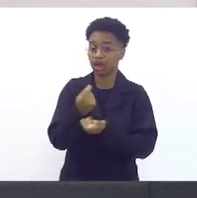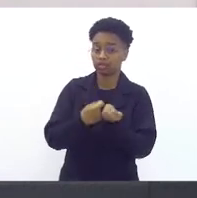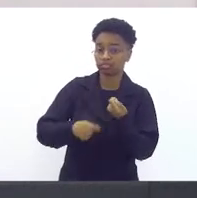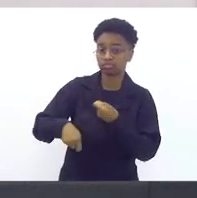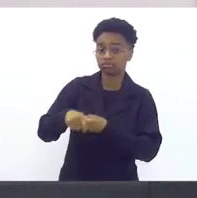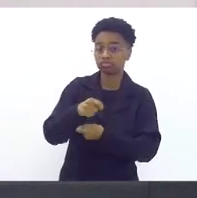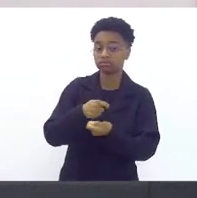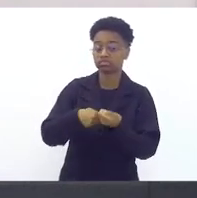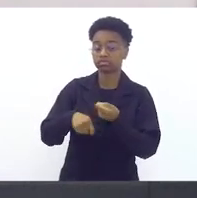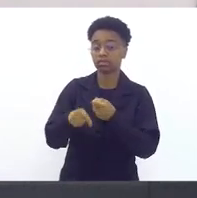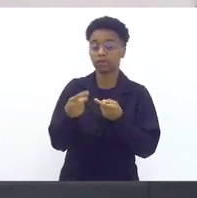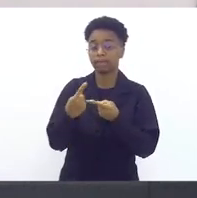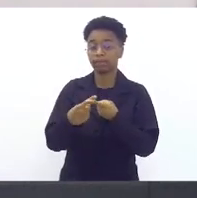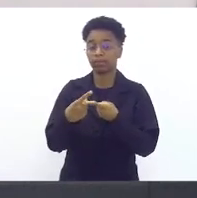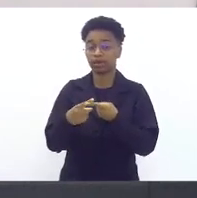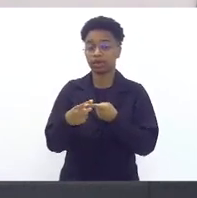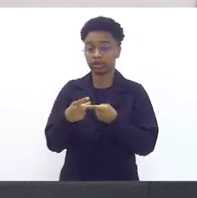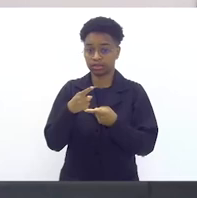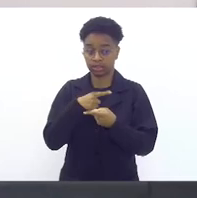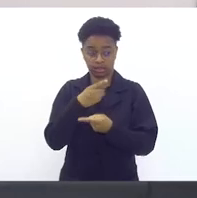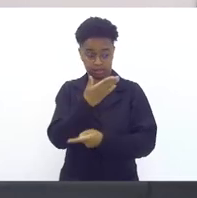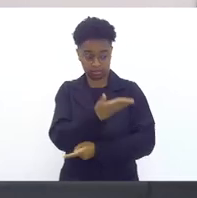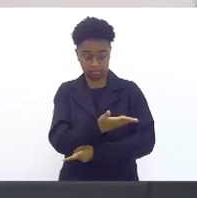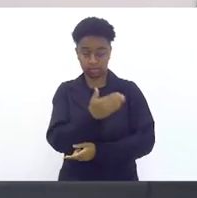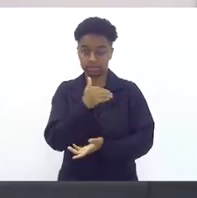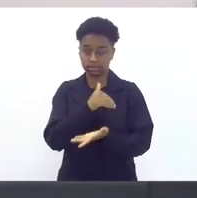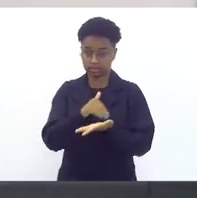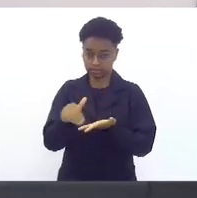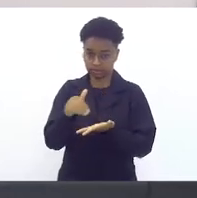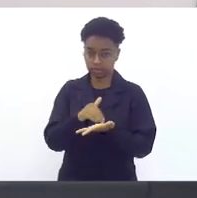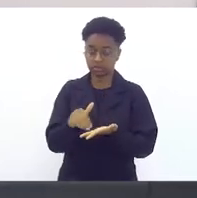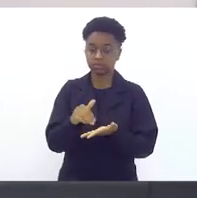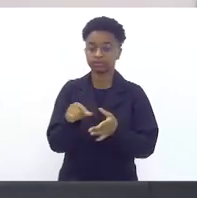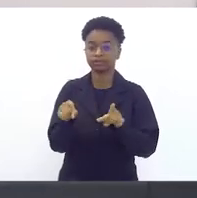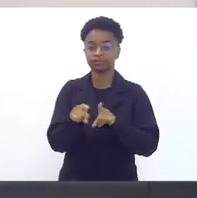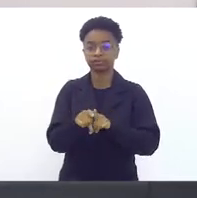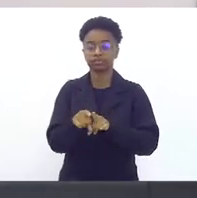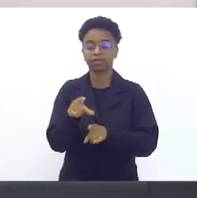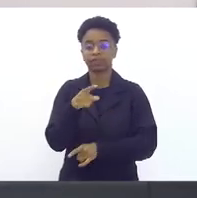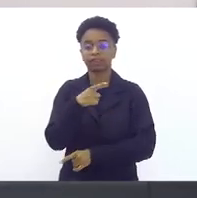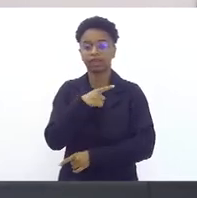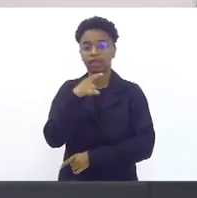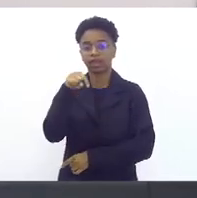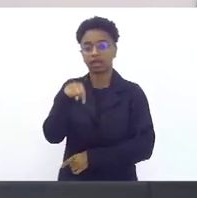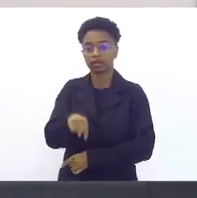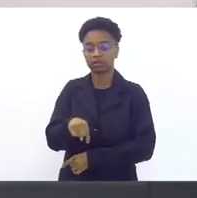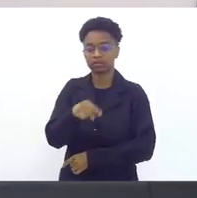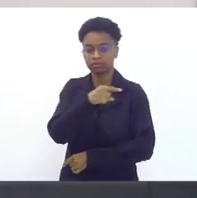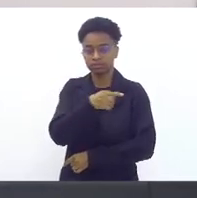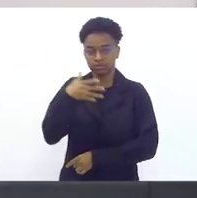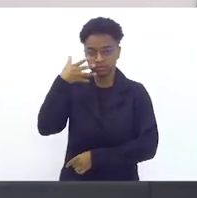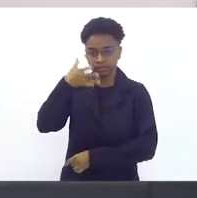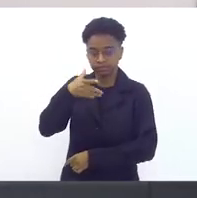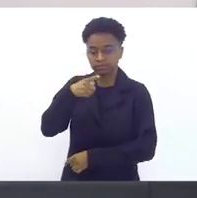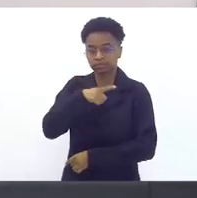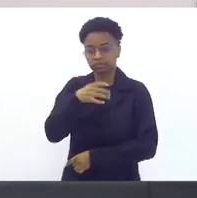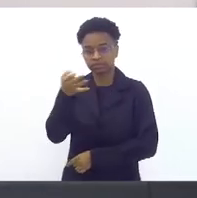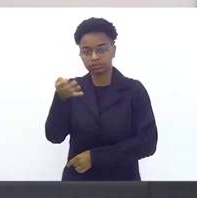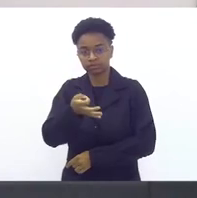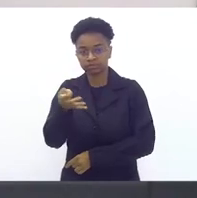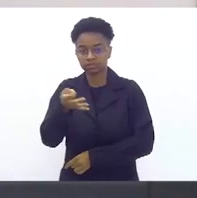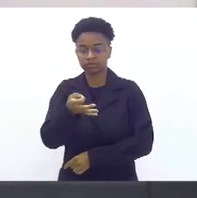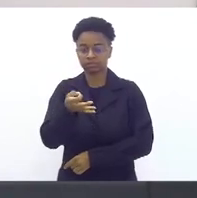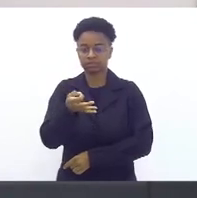né? Já que a gente tem o senhor na secretaria, já que a gente tem aqui na sua fala a certeza que o